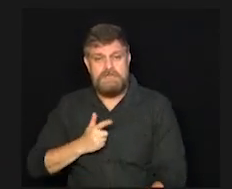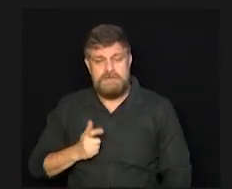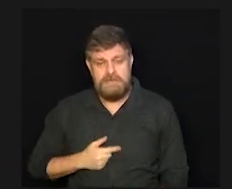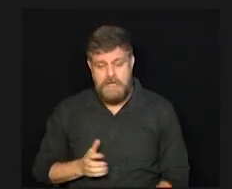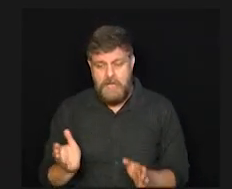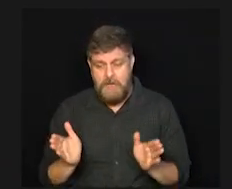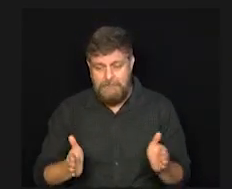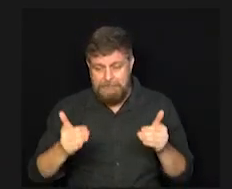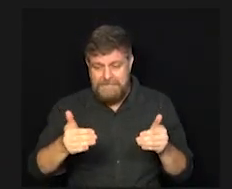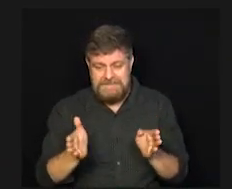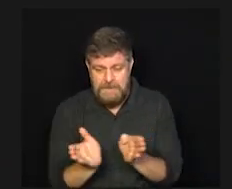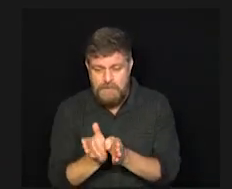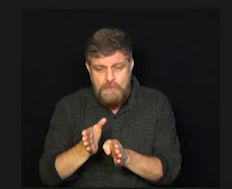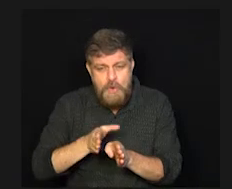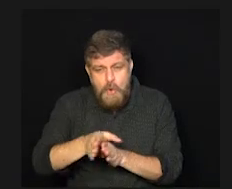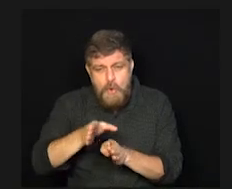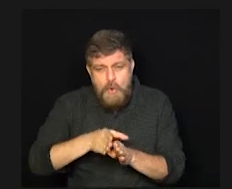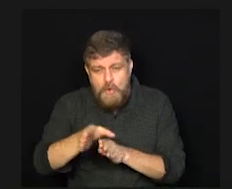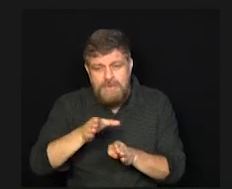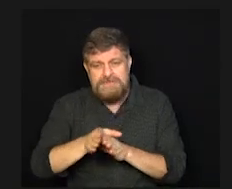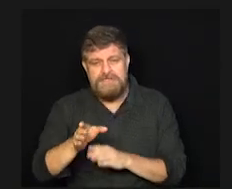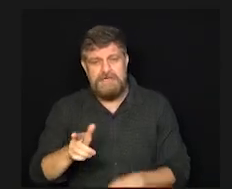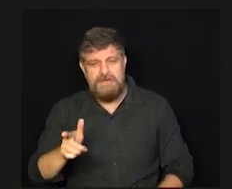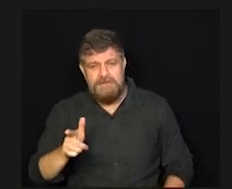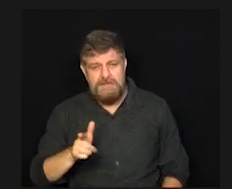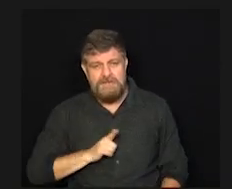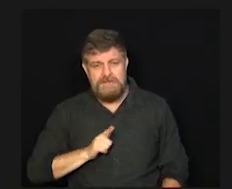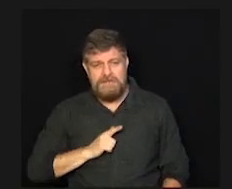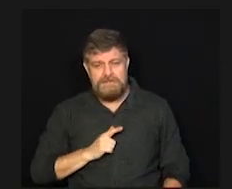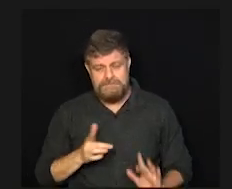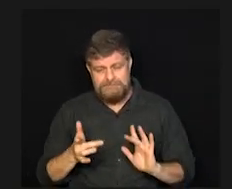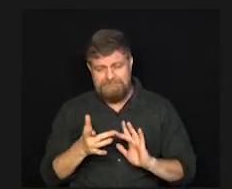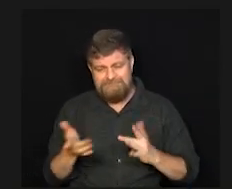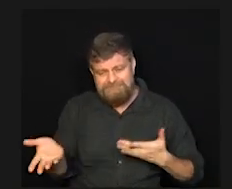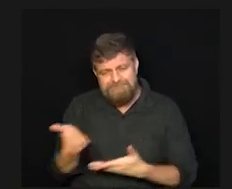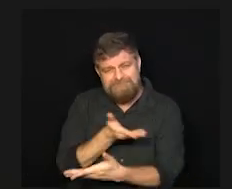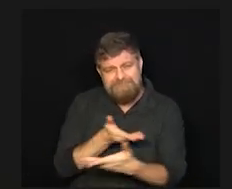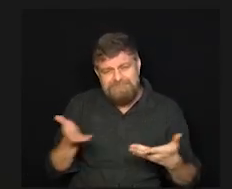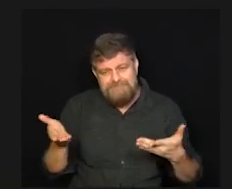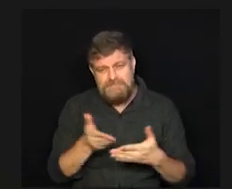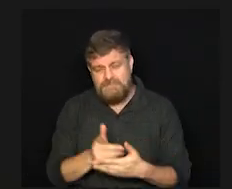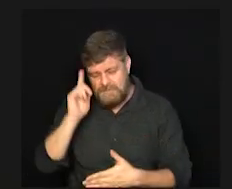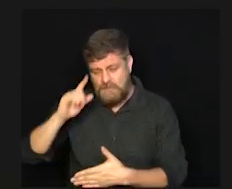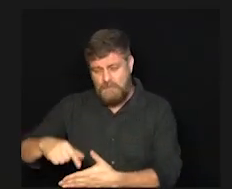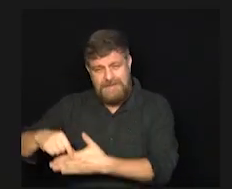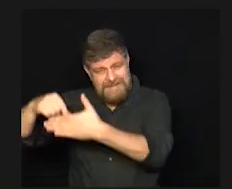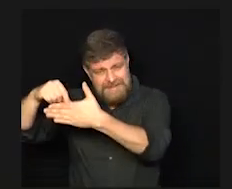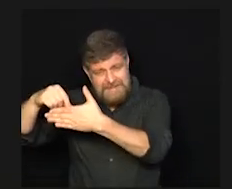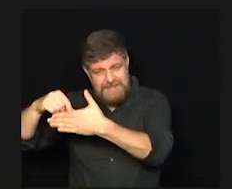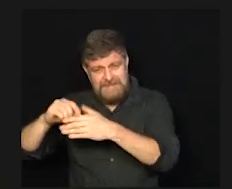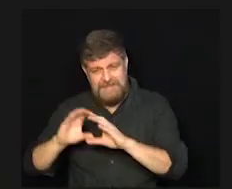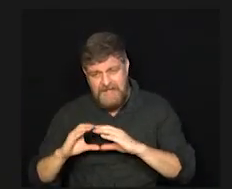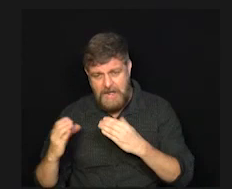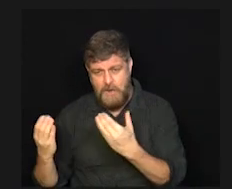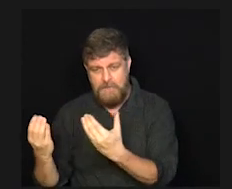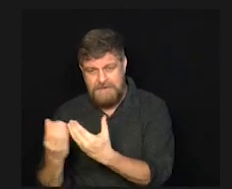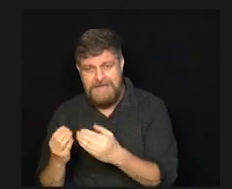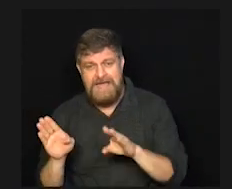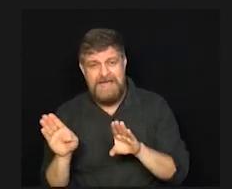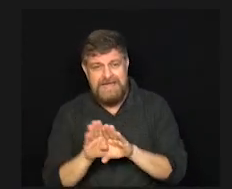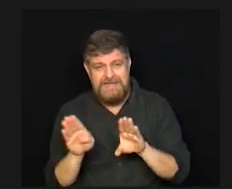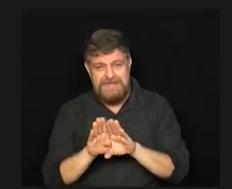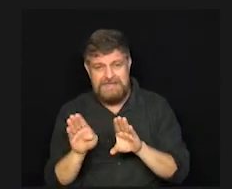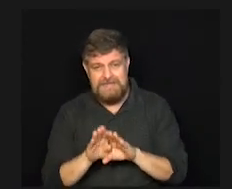um espaço para poder debater. E essa interação entre as lideranças comunitárias e também as